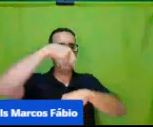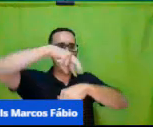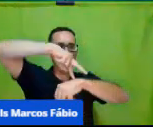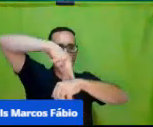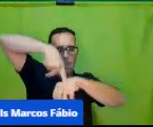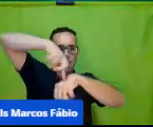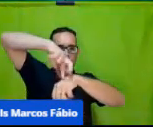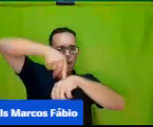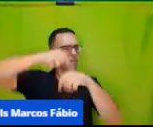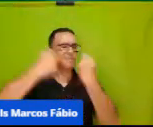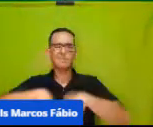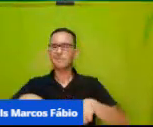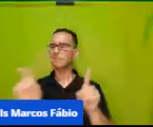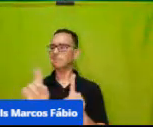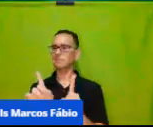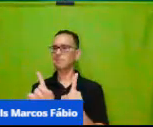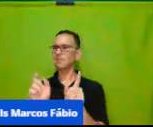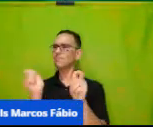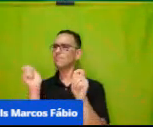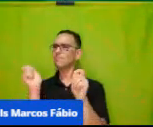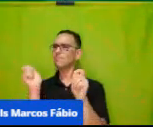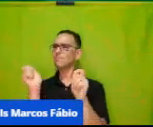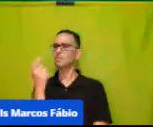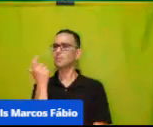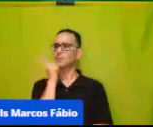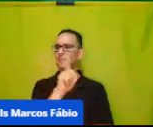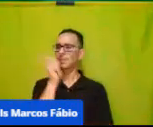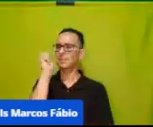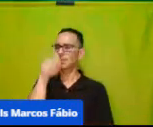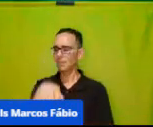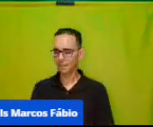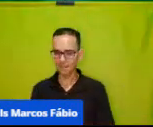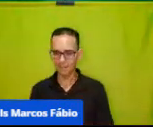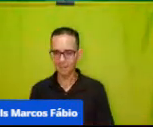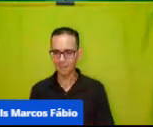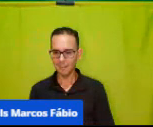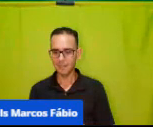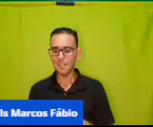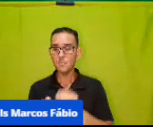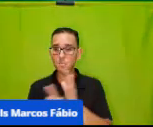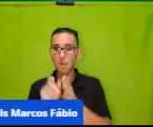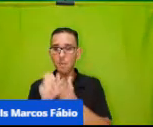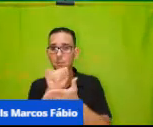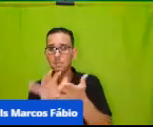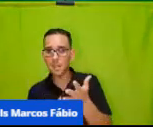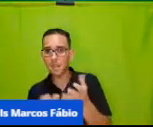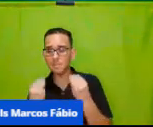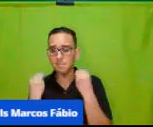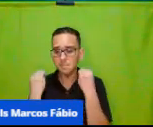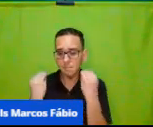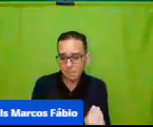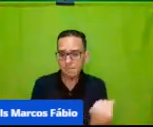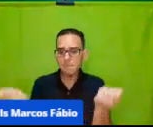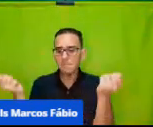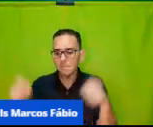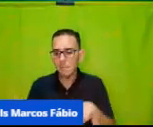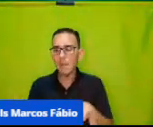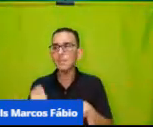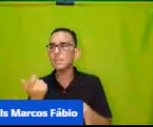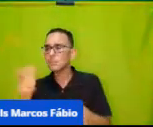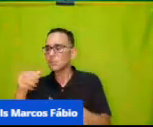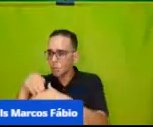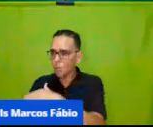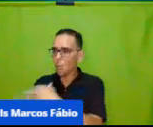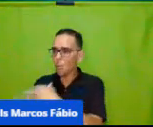o compasso. Um clipe, às vezes, você tem ali, de ver na sua própria atividade, né? Você tira, abre ali, depois fecha e já guarda de novo. Isso é